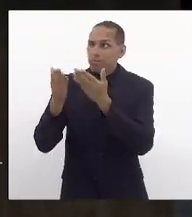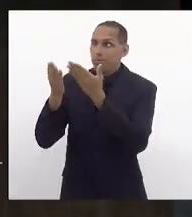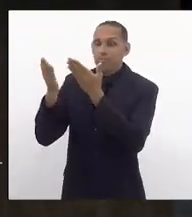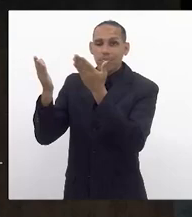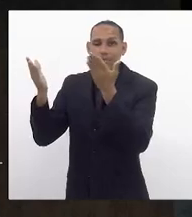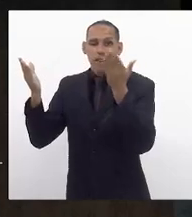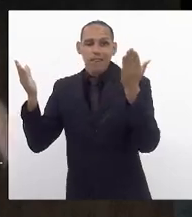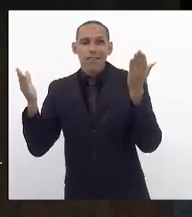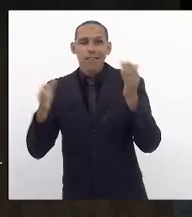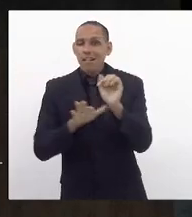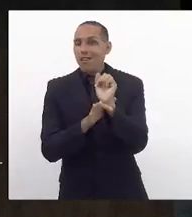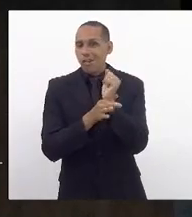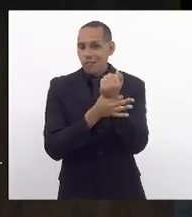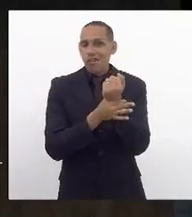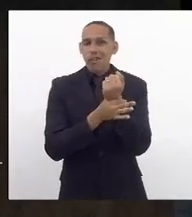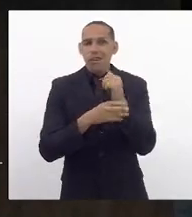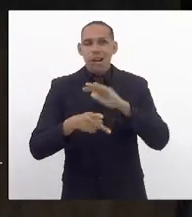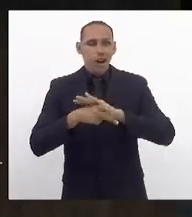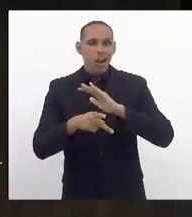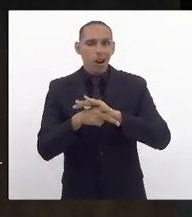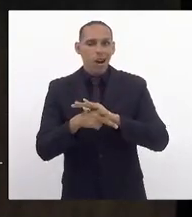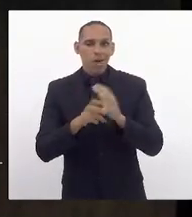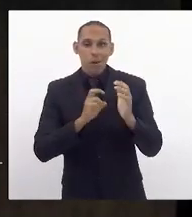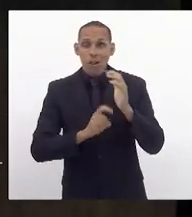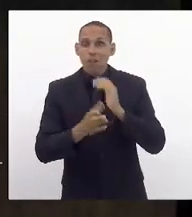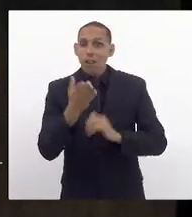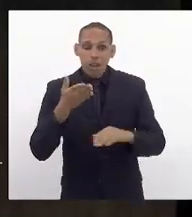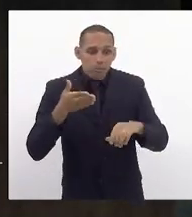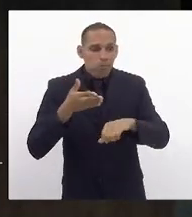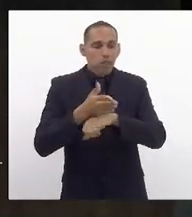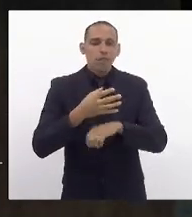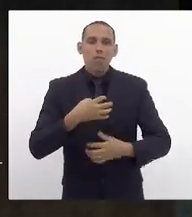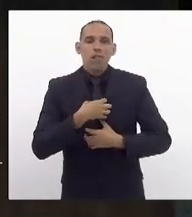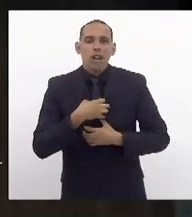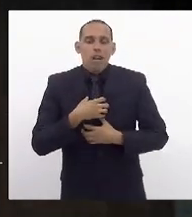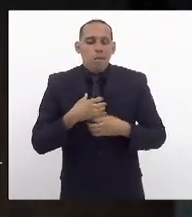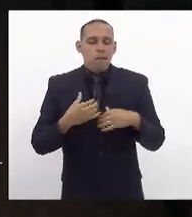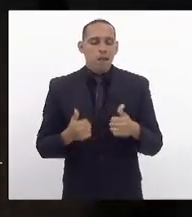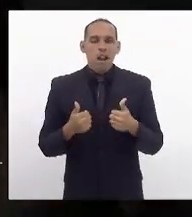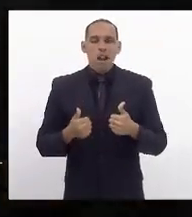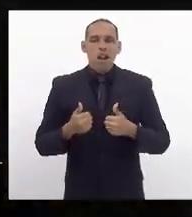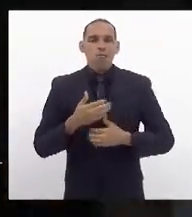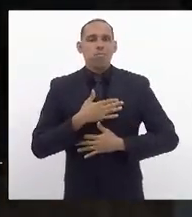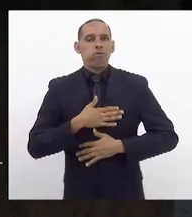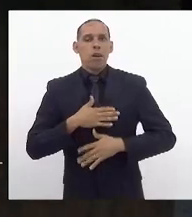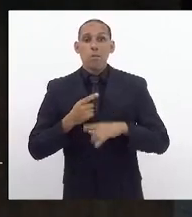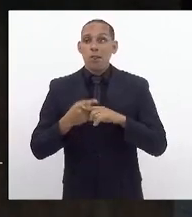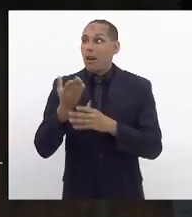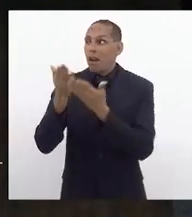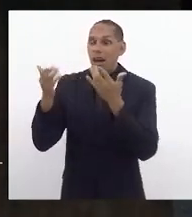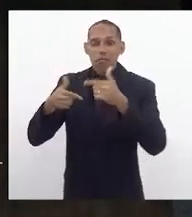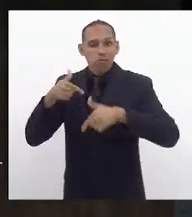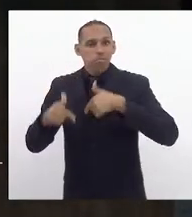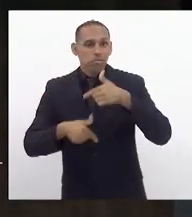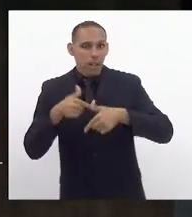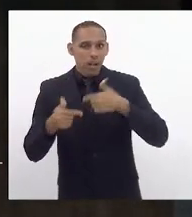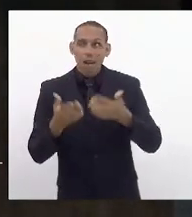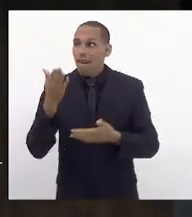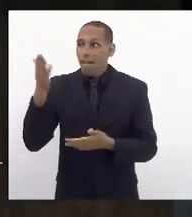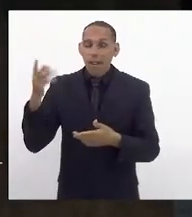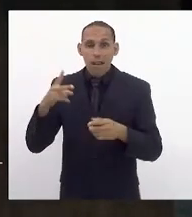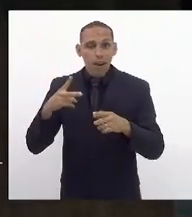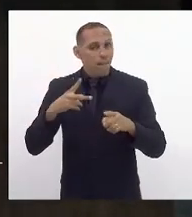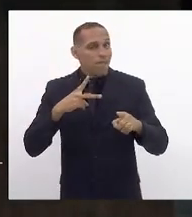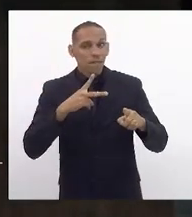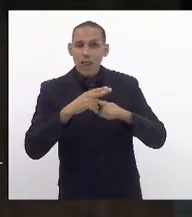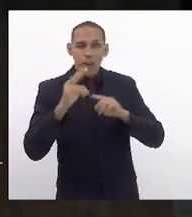aos seguranças do metrô. Você entra dentro do metrô, você se sente seguro, graças a esses homens. Eles ganharam na